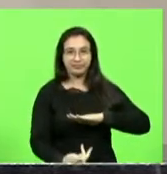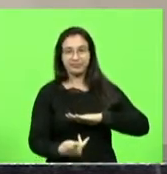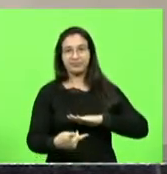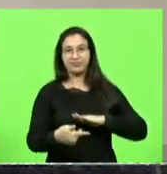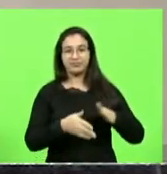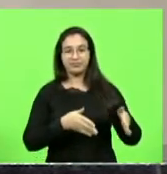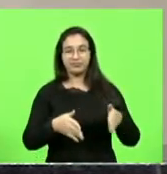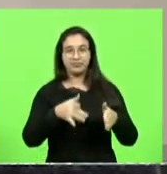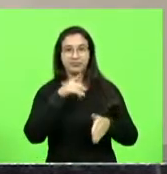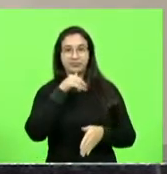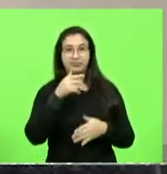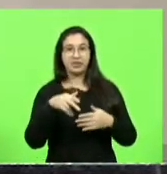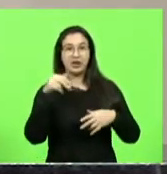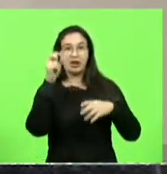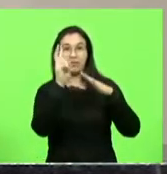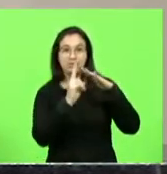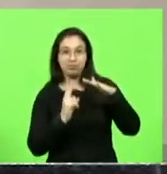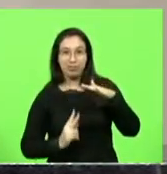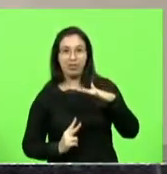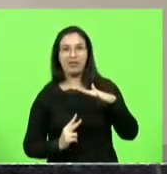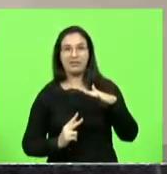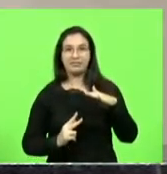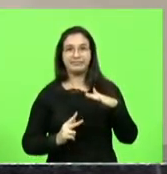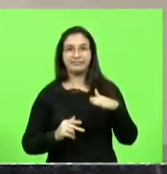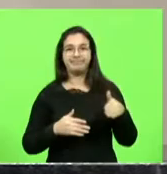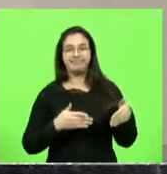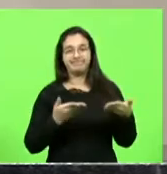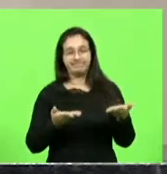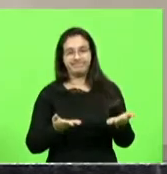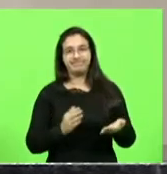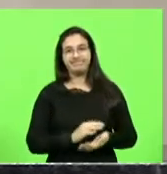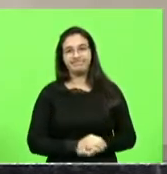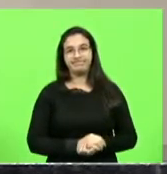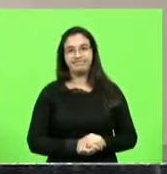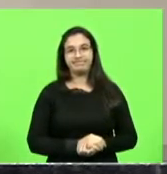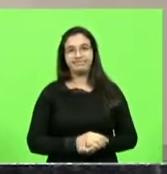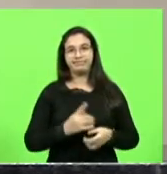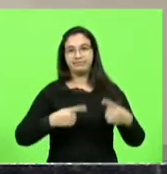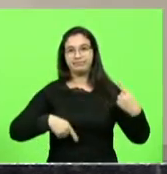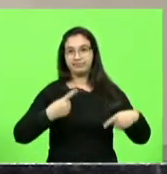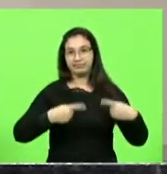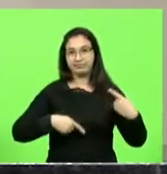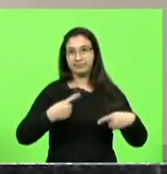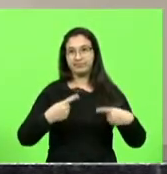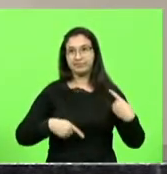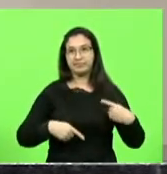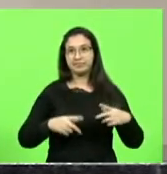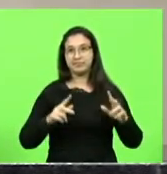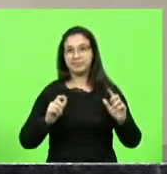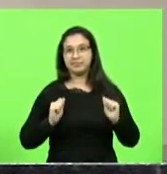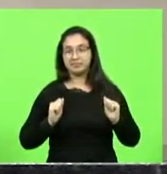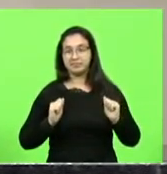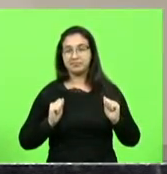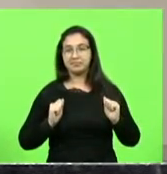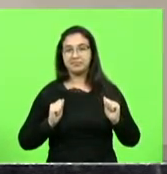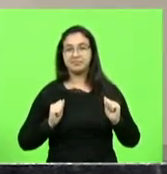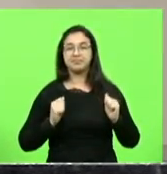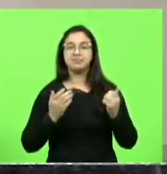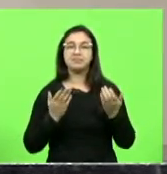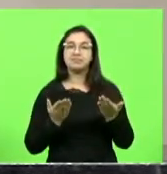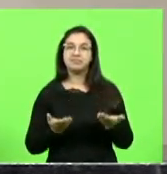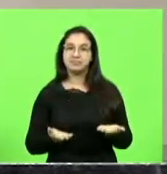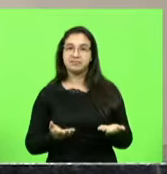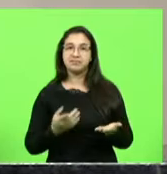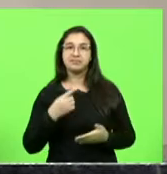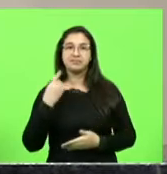e estava se afogando na cidade de São Ludiero, em discussão. Não havendo quem queira discutir, em votação. Deputados que aprovam, permaneçam